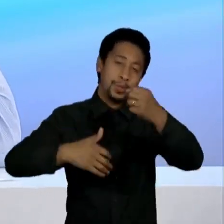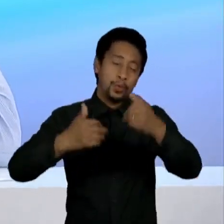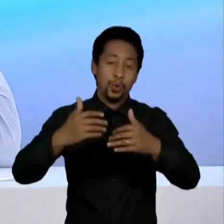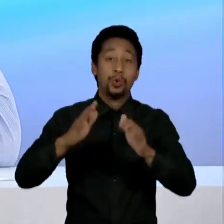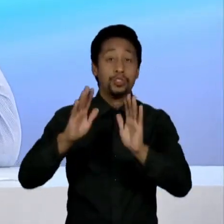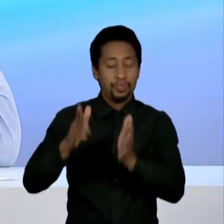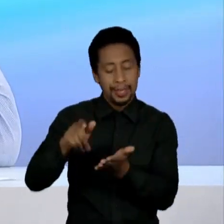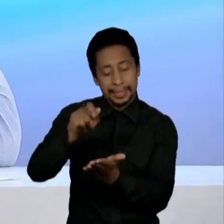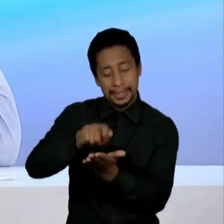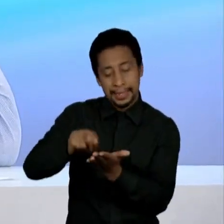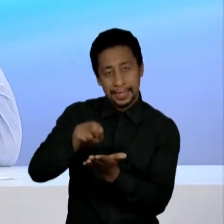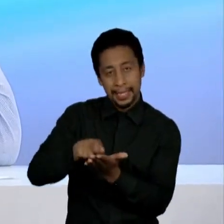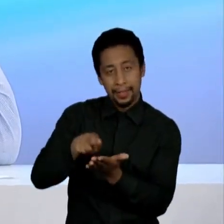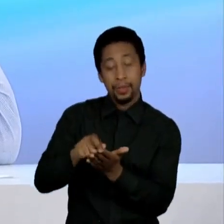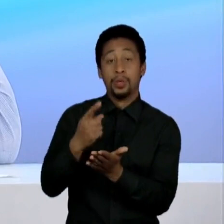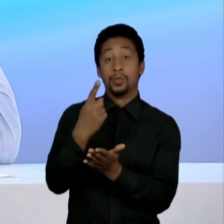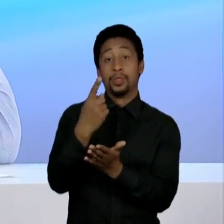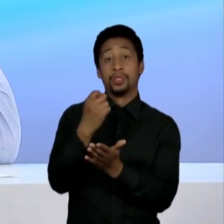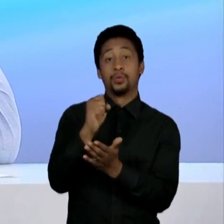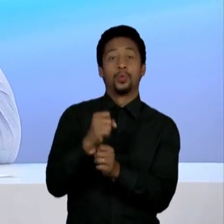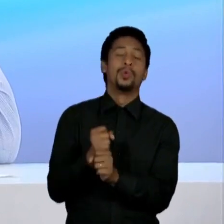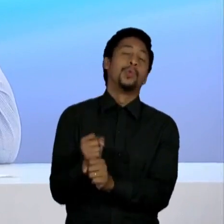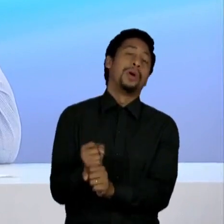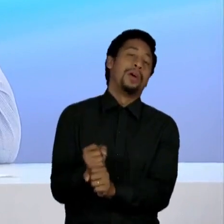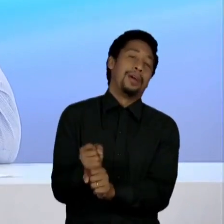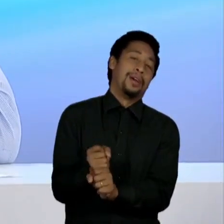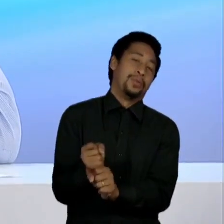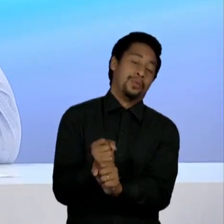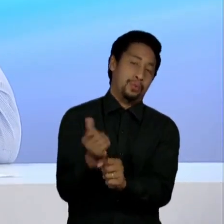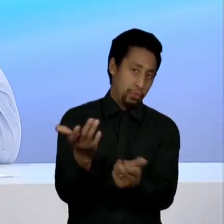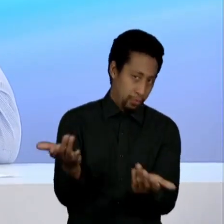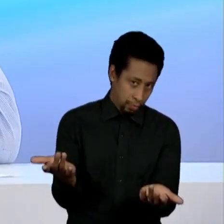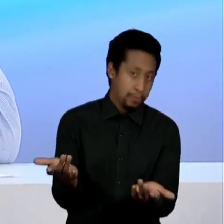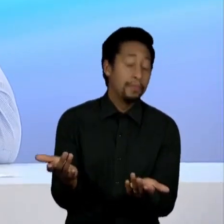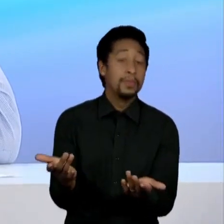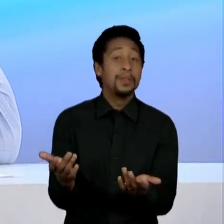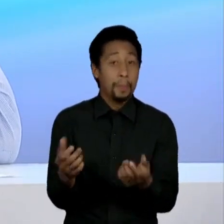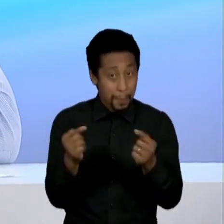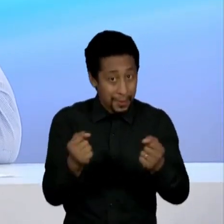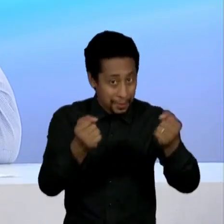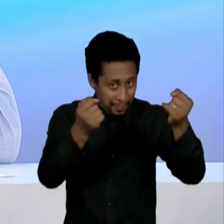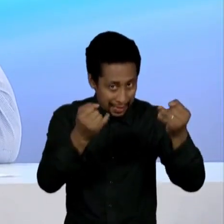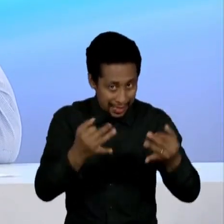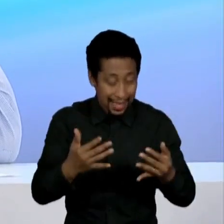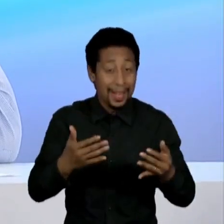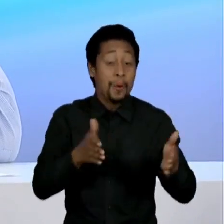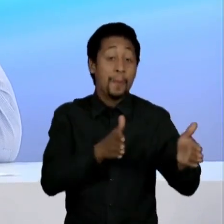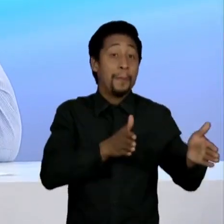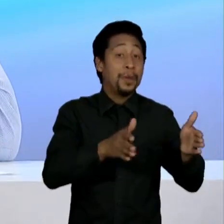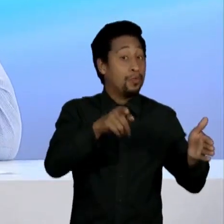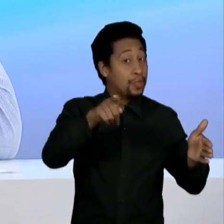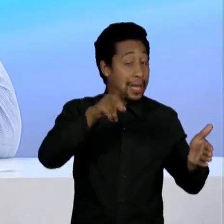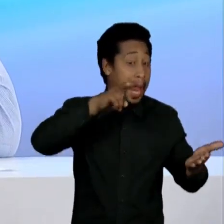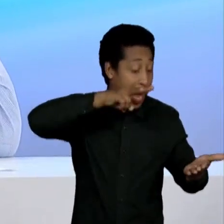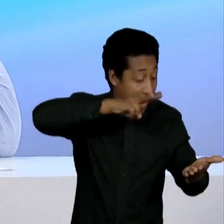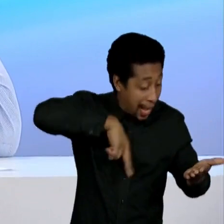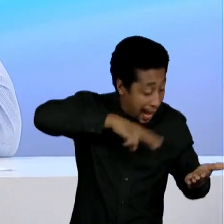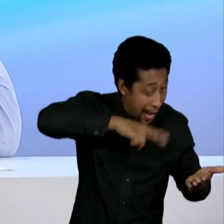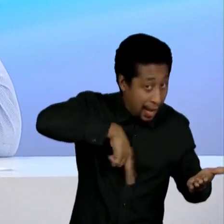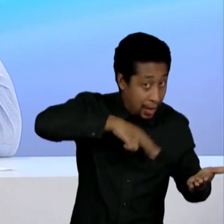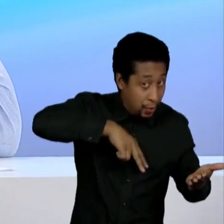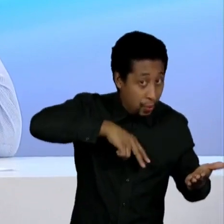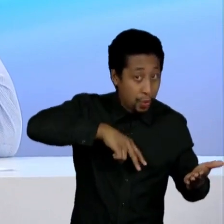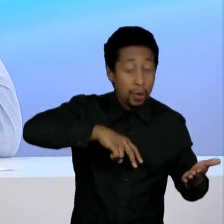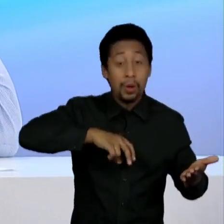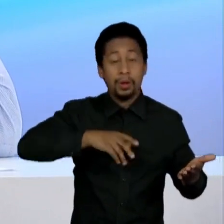escrevendo, que a maior parte do tempo foi não escrevendo. Então eu queria saber um pouquinho do Jonathan Leitor. Você passou mais tempo lendo na sua